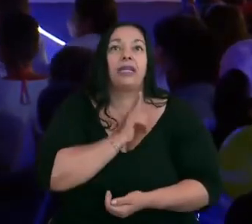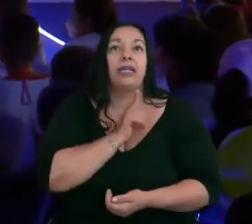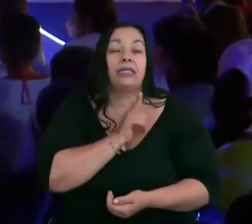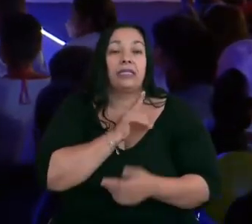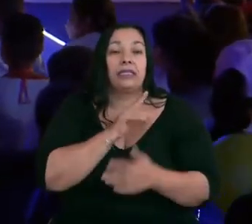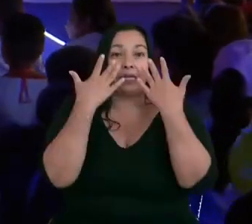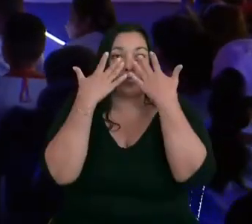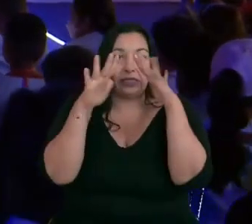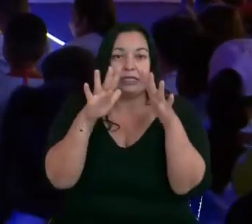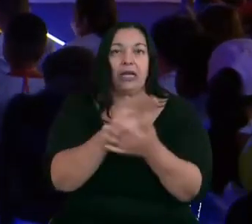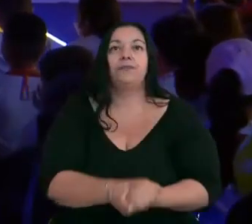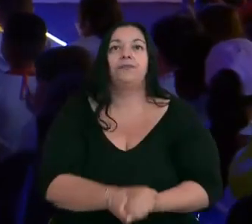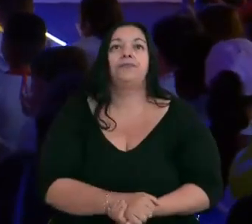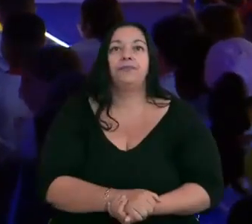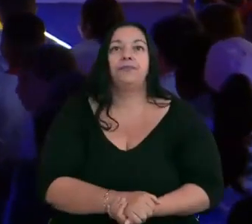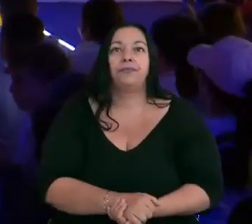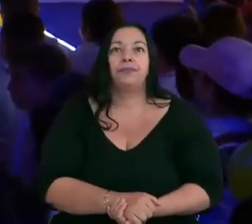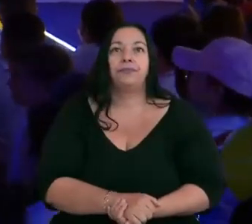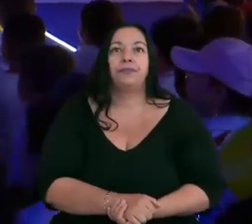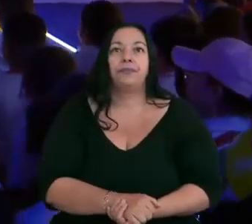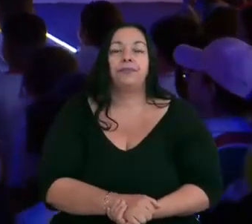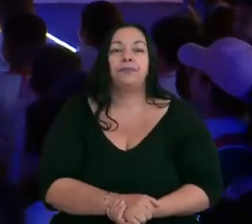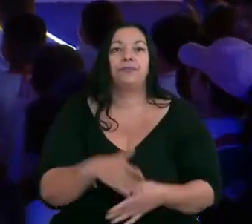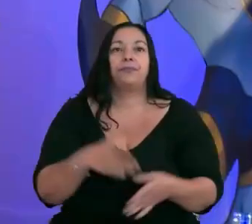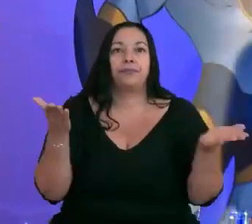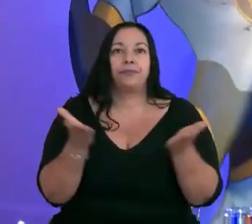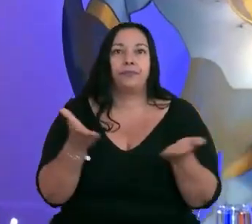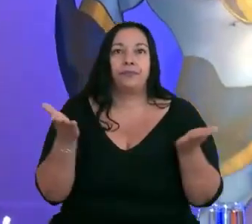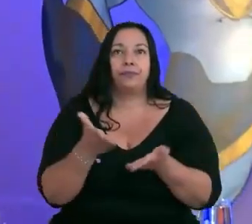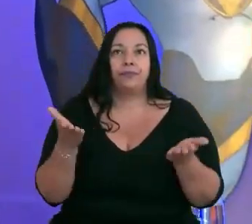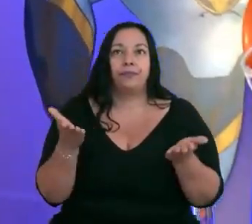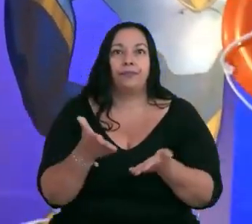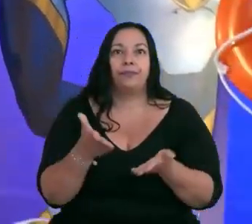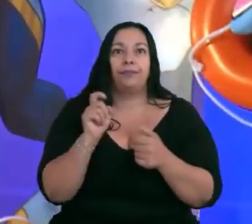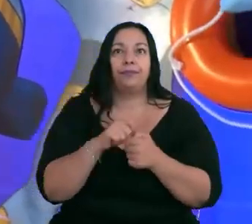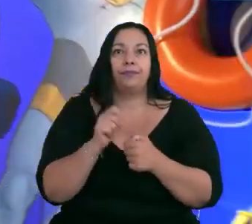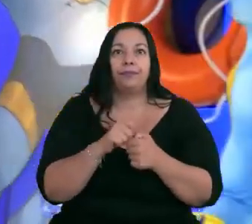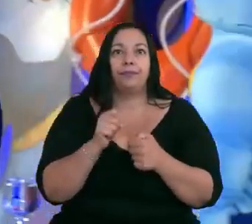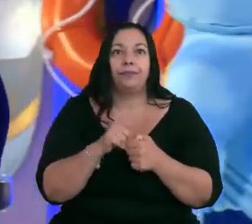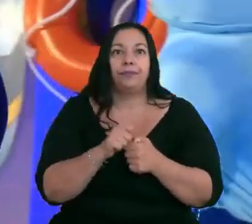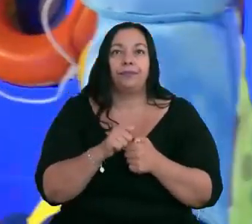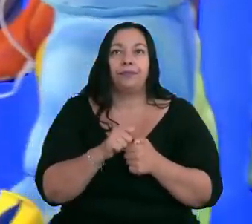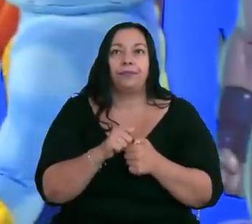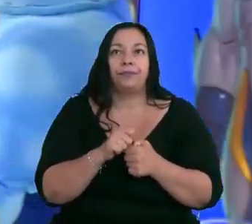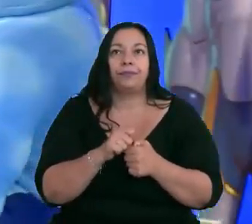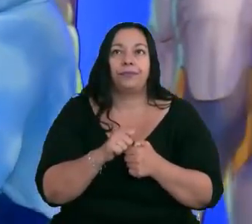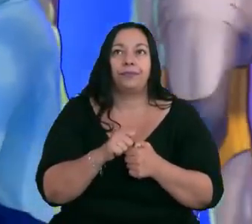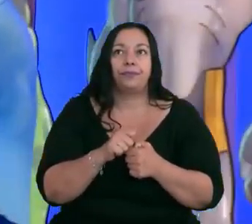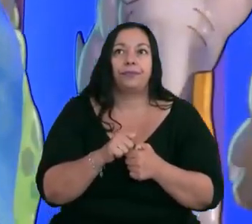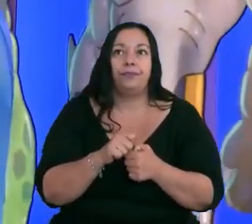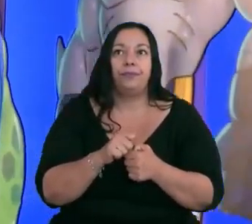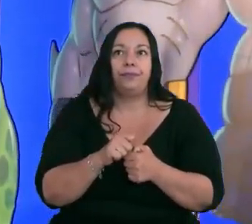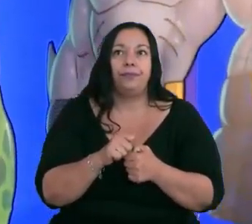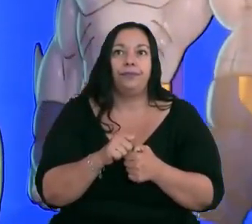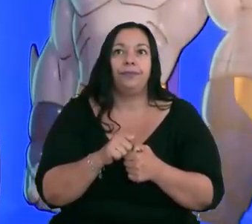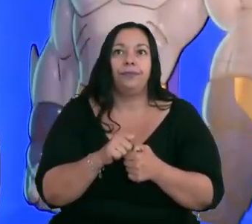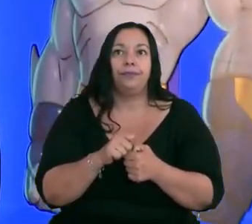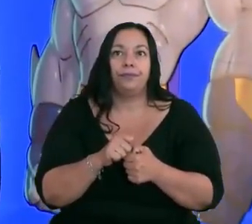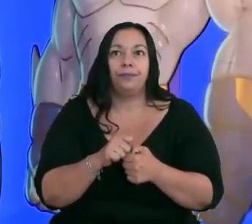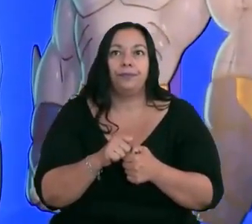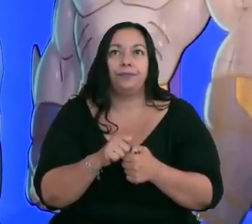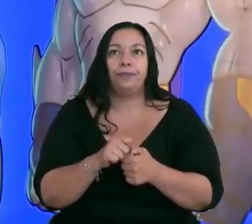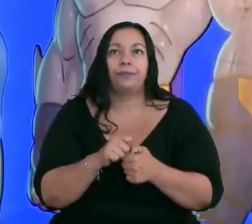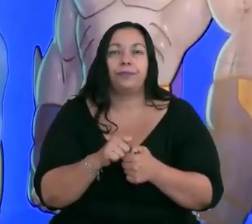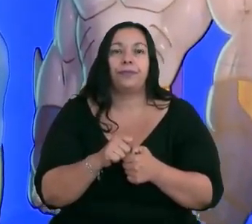isso? Agora, nós vamos fazer o seguinte. O Capitão Mergulho não vai sair daqui, viu, Capitão? Nós vamos chamar